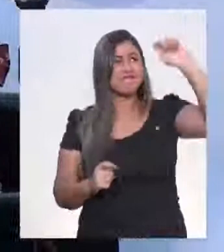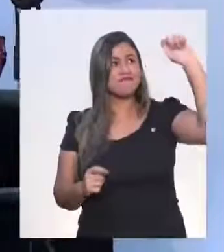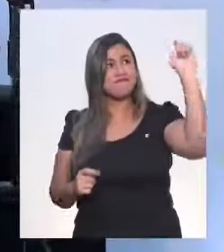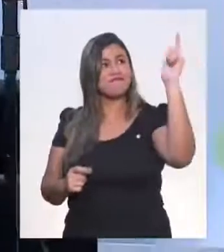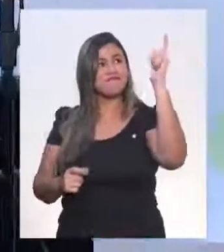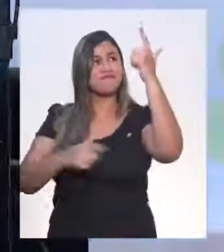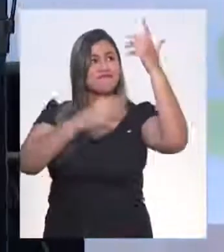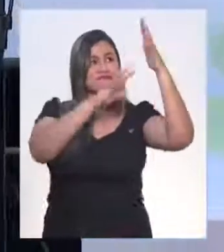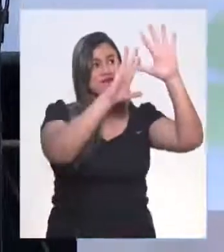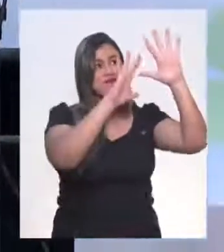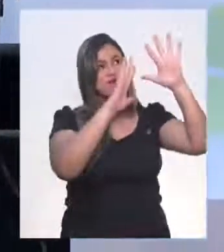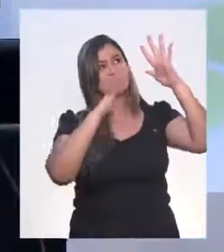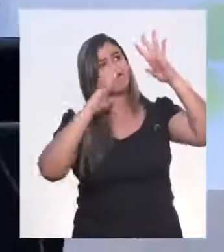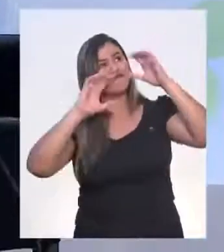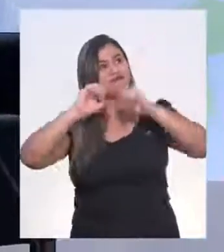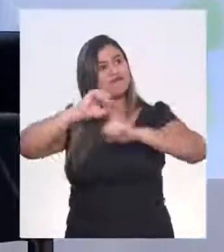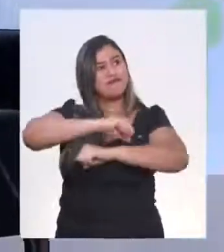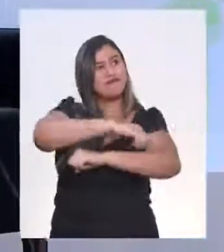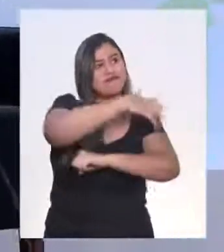brilhar no arco-íris